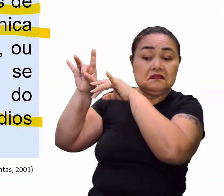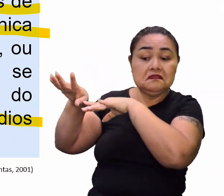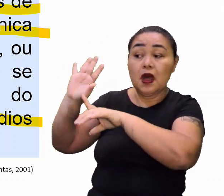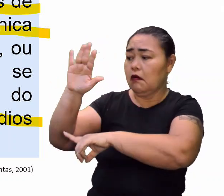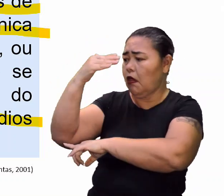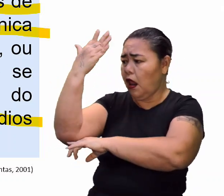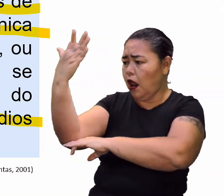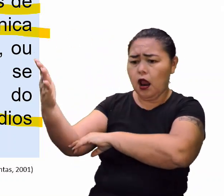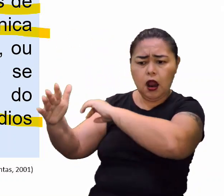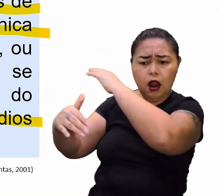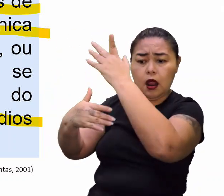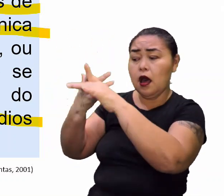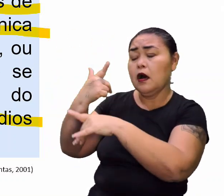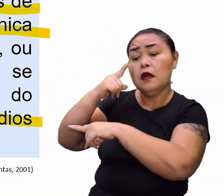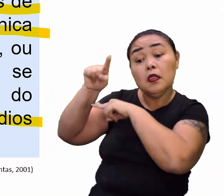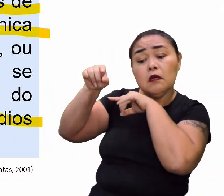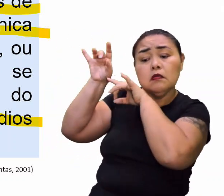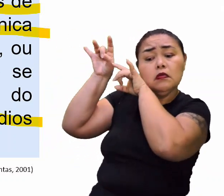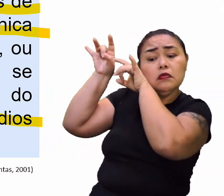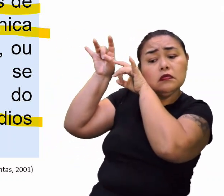desmatando. Desmatamento,